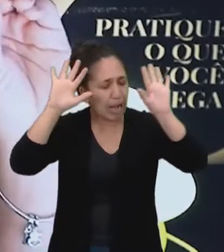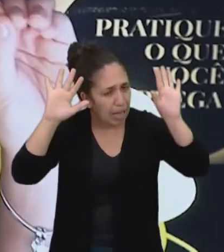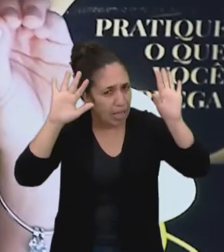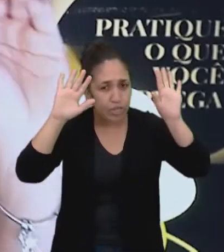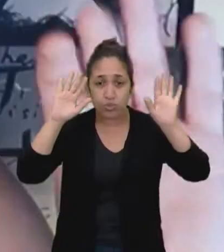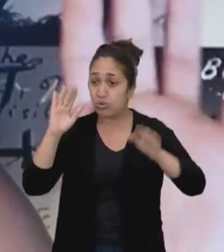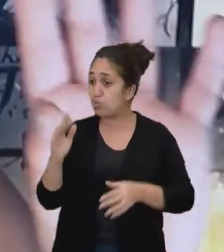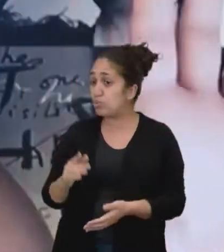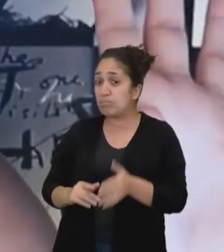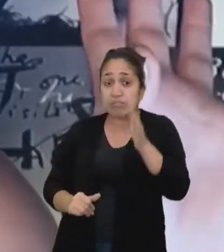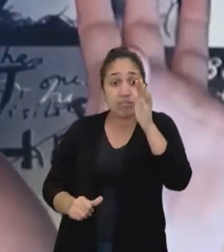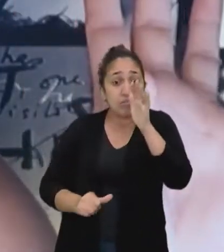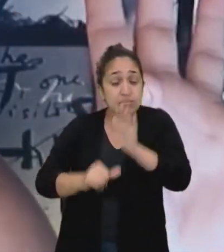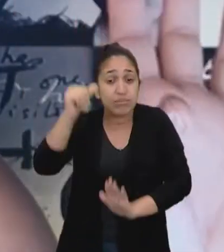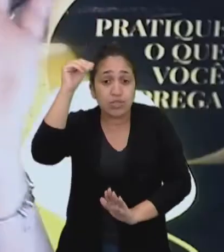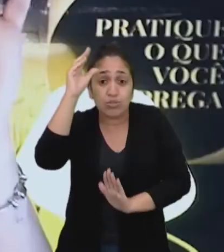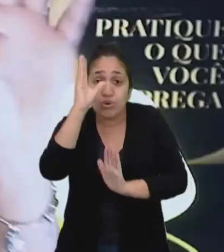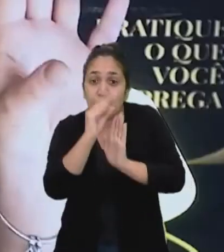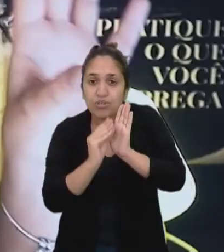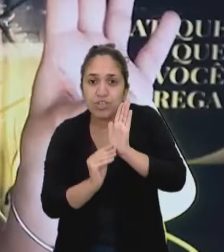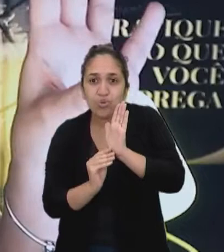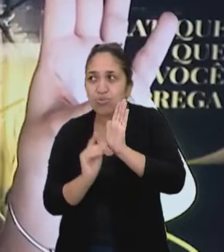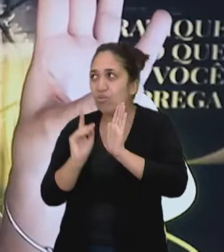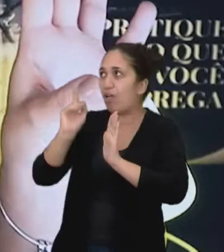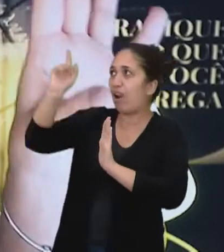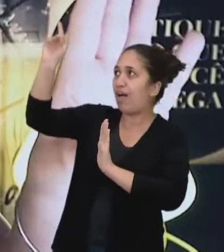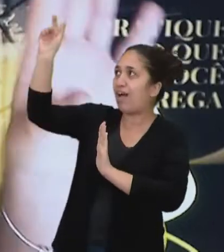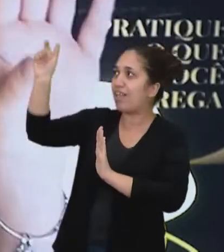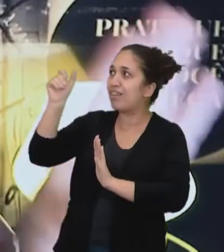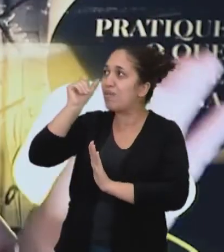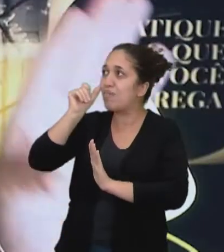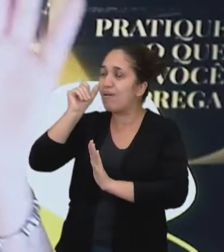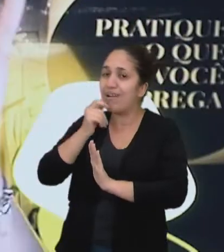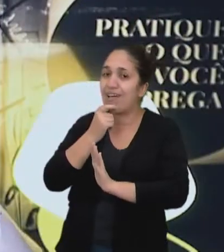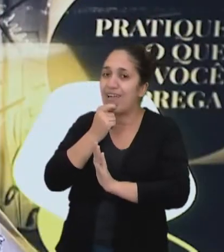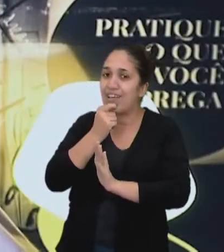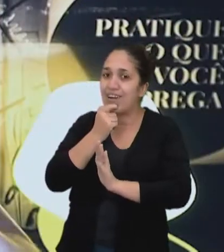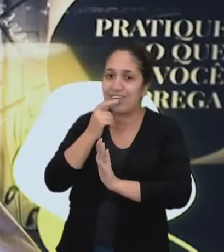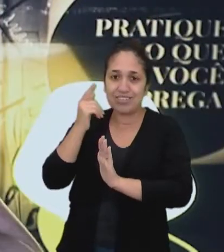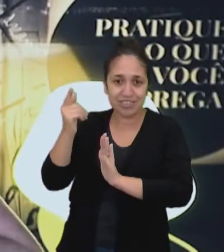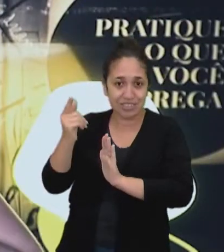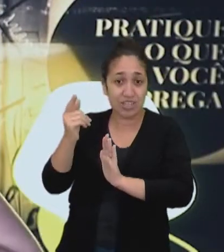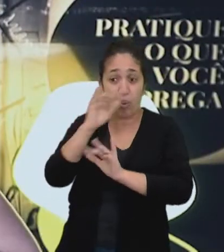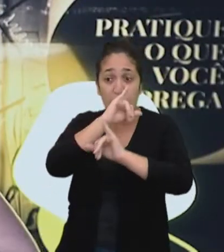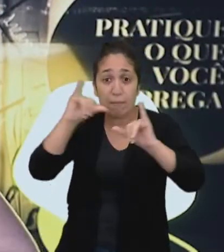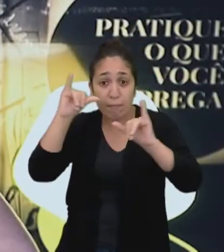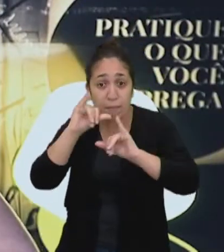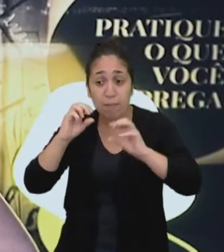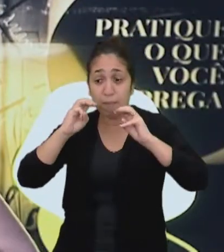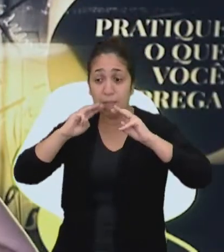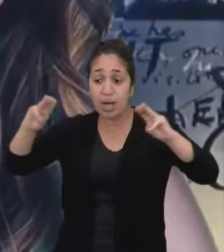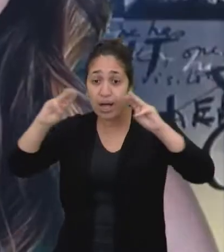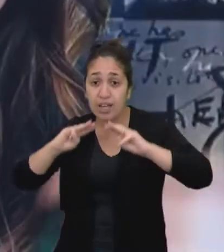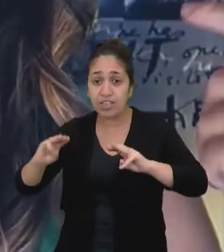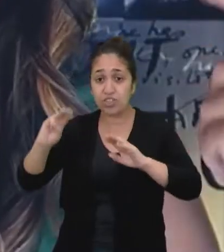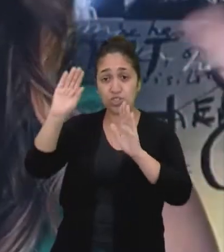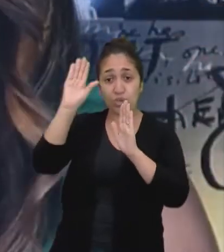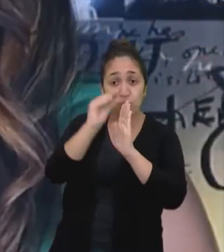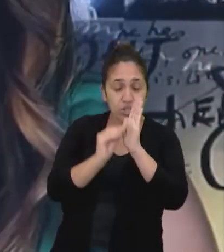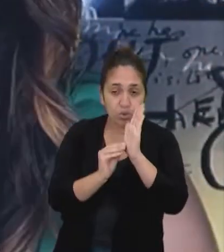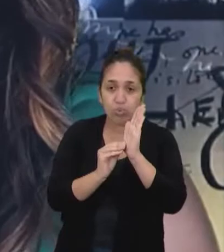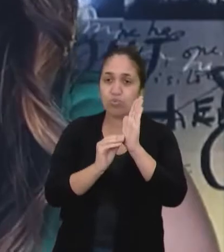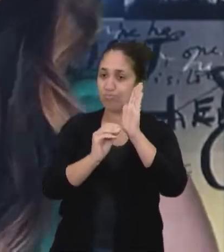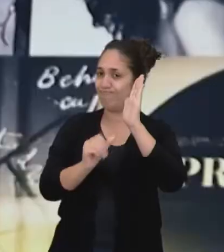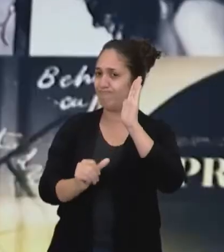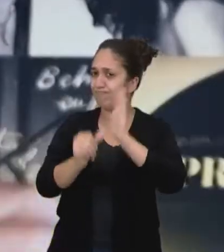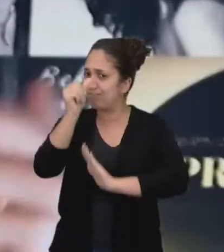primeiro conteúdo que eu li da gringa. Primeiro conteúdo que eu li em inglês. Marketing de conteúdo tem que ter estratégia. Não é simplesmente